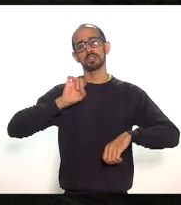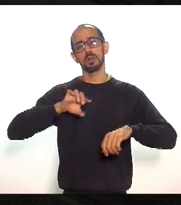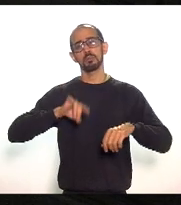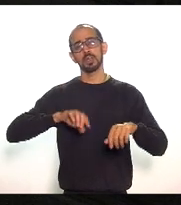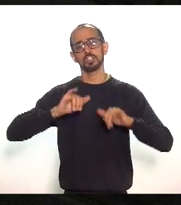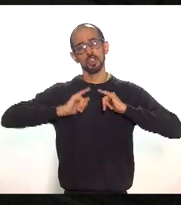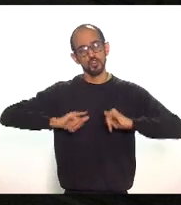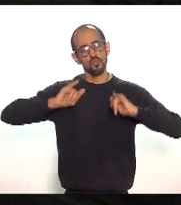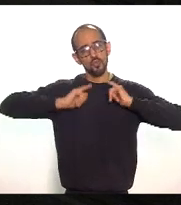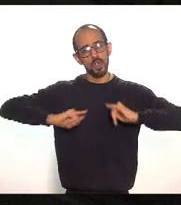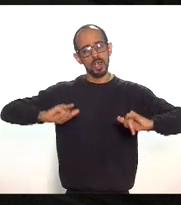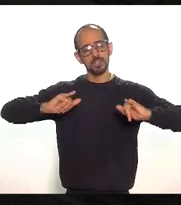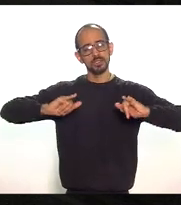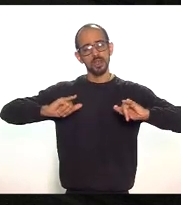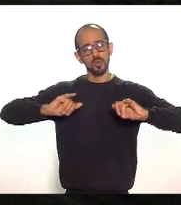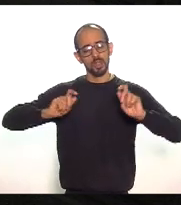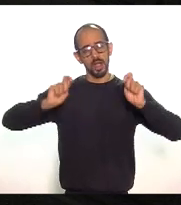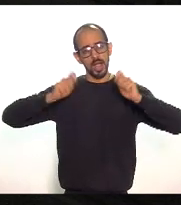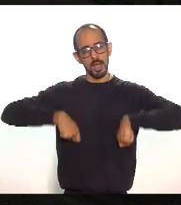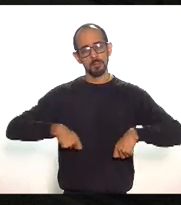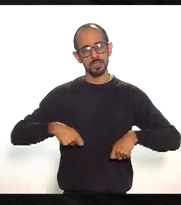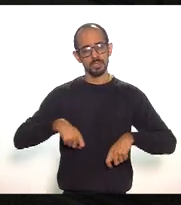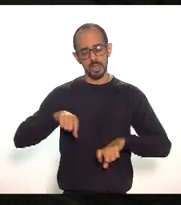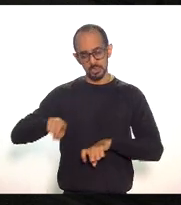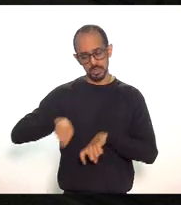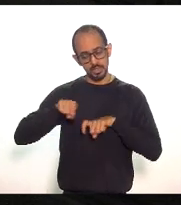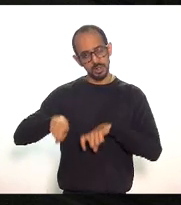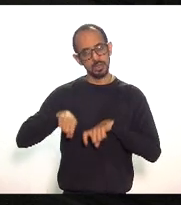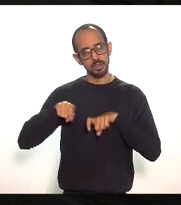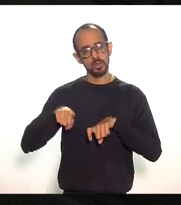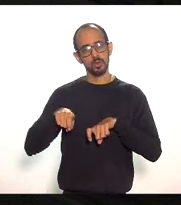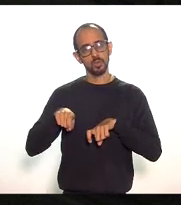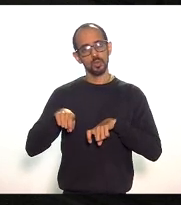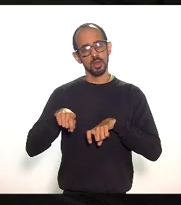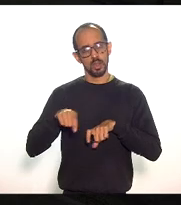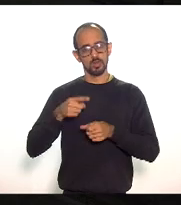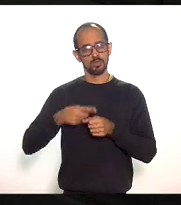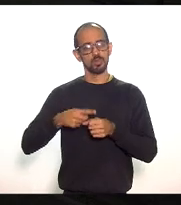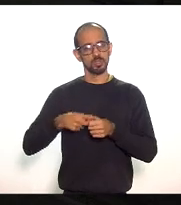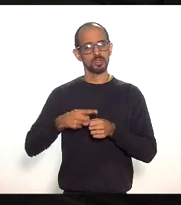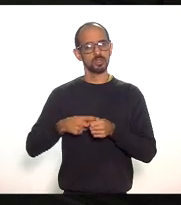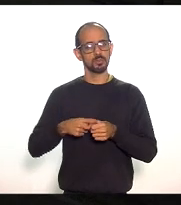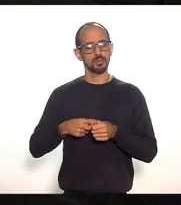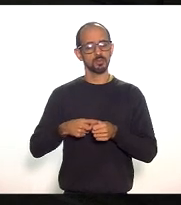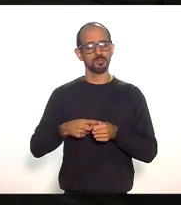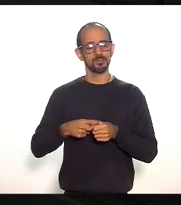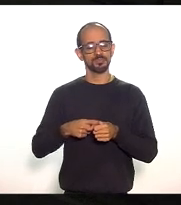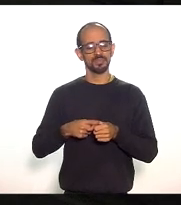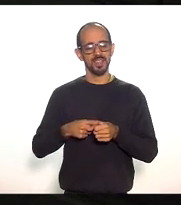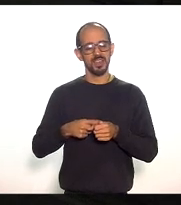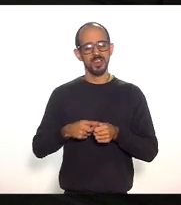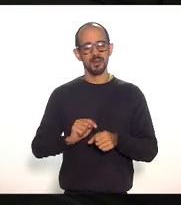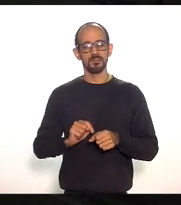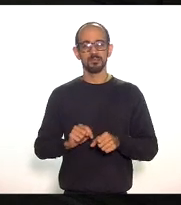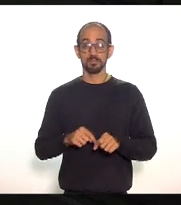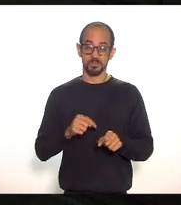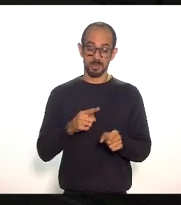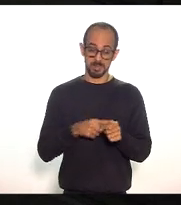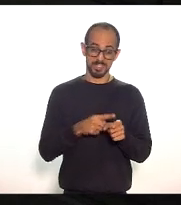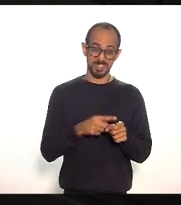divulgação do potencial agrícola do município de Partido Alferes. Uma cidade produtora de